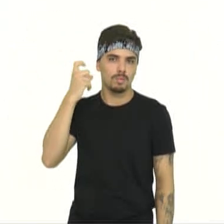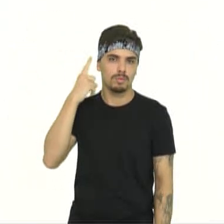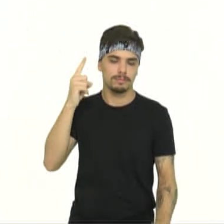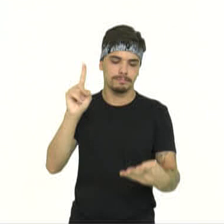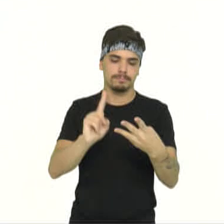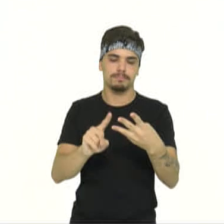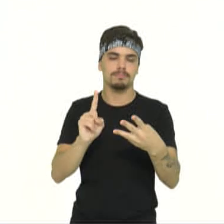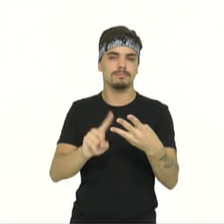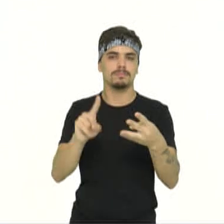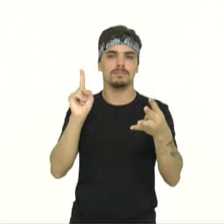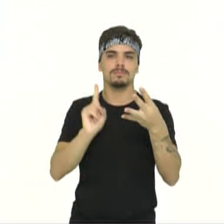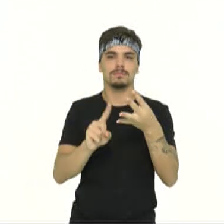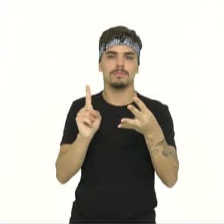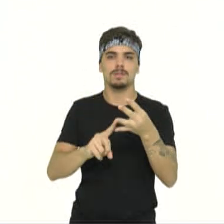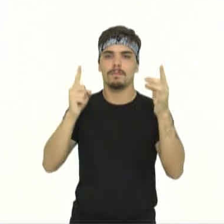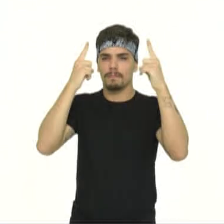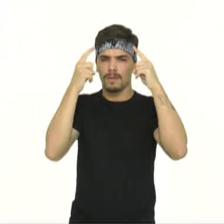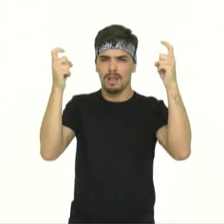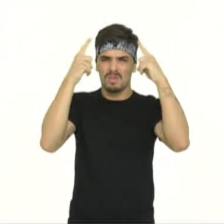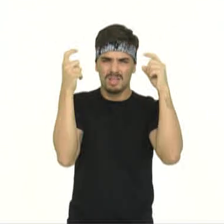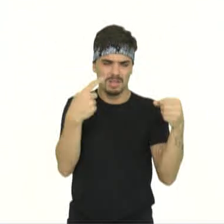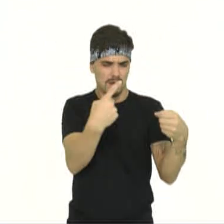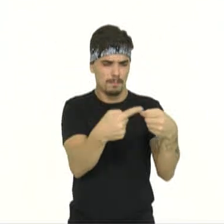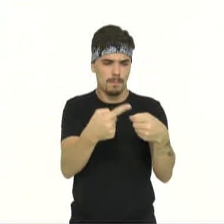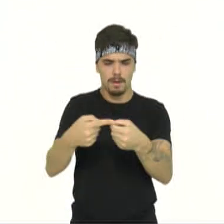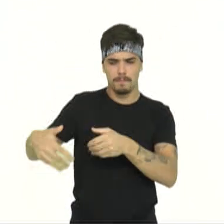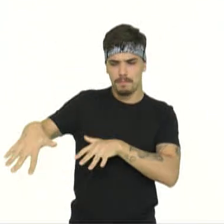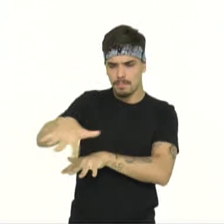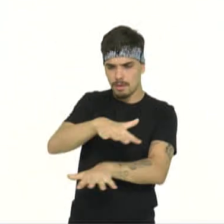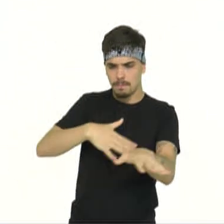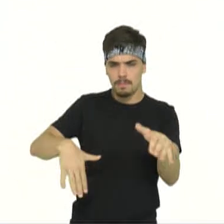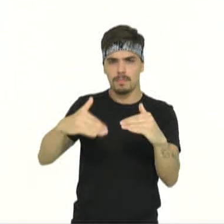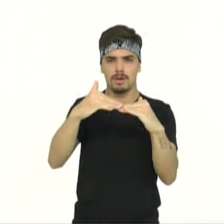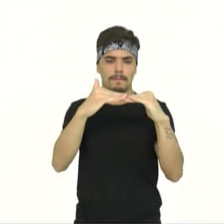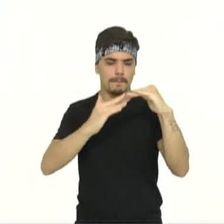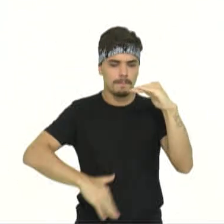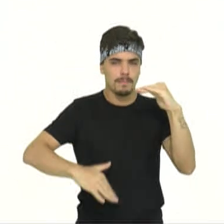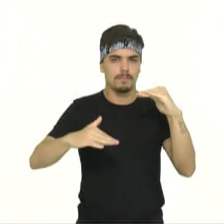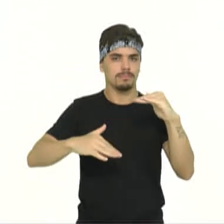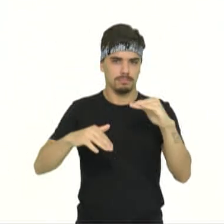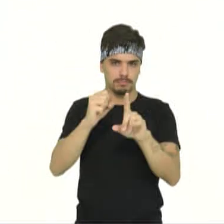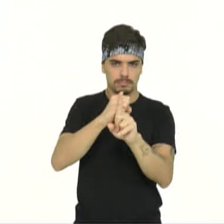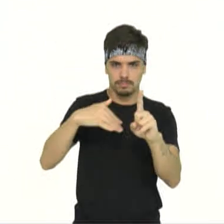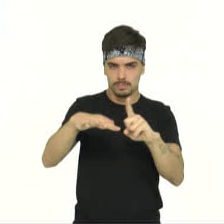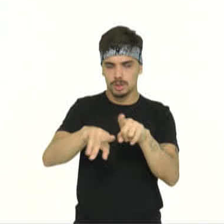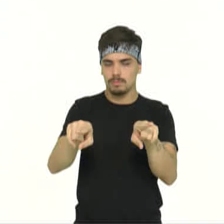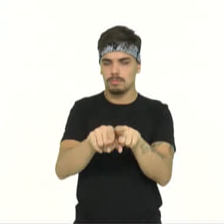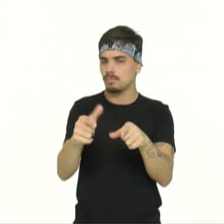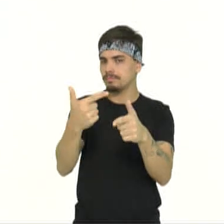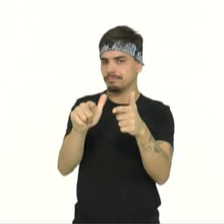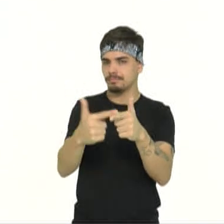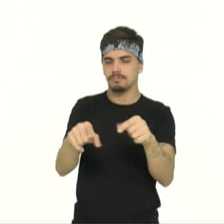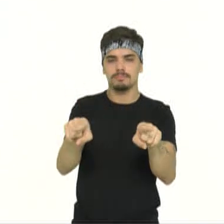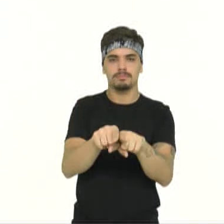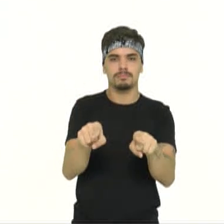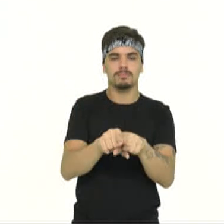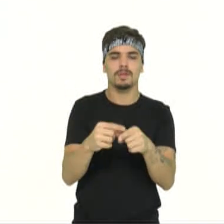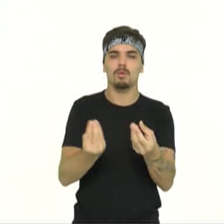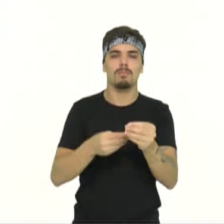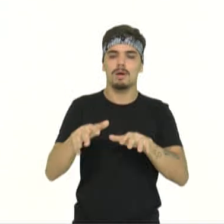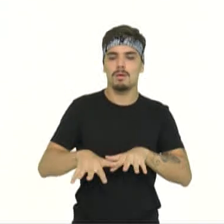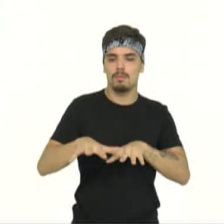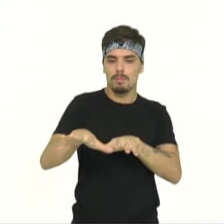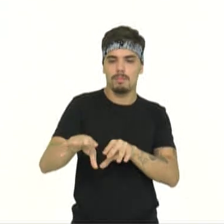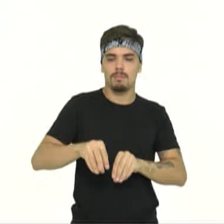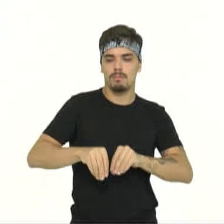da cidade, a violência urbana, às vezes gerada por desigualdades sociais e outras questões, mobilidade urbana, a questão